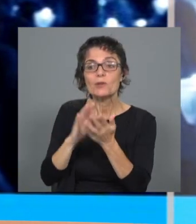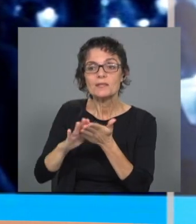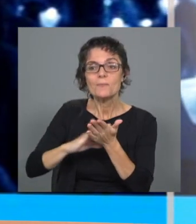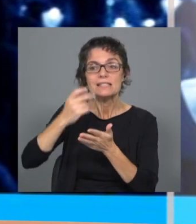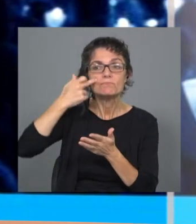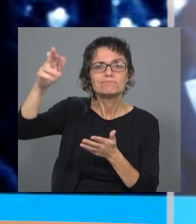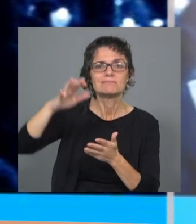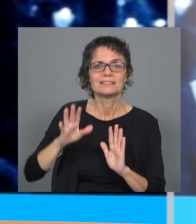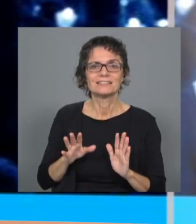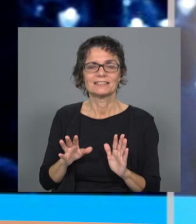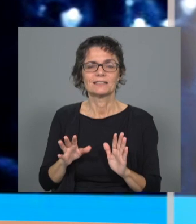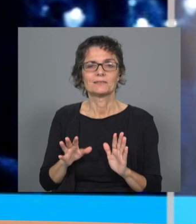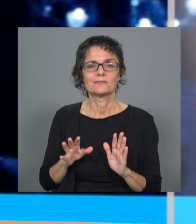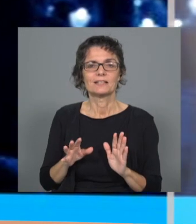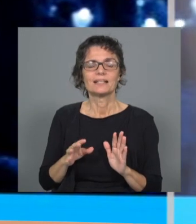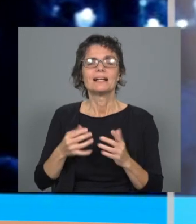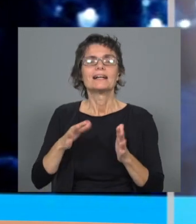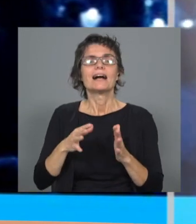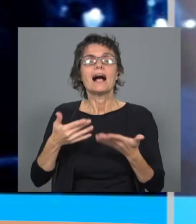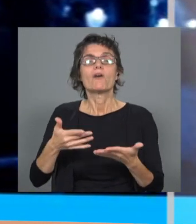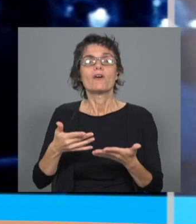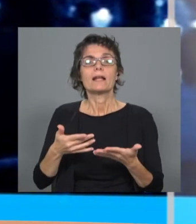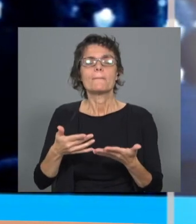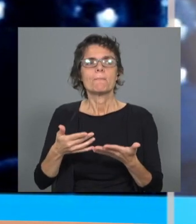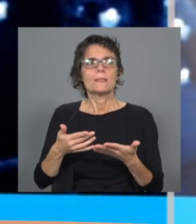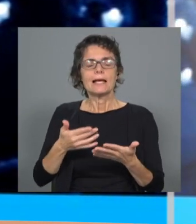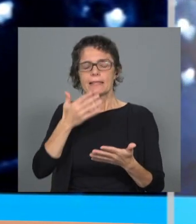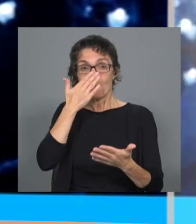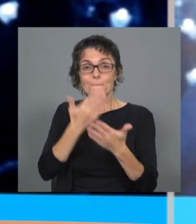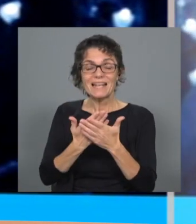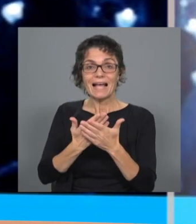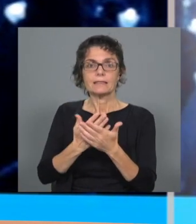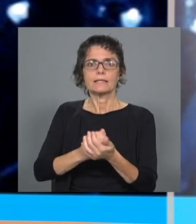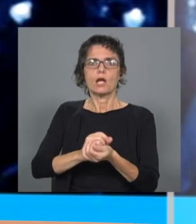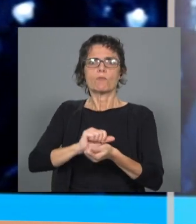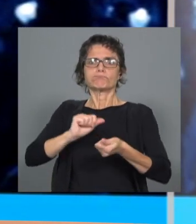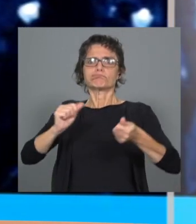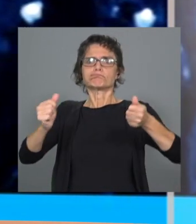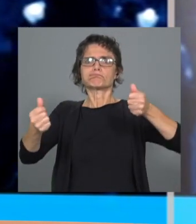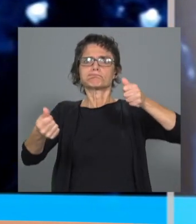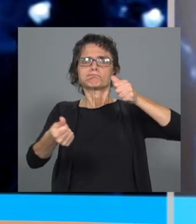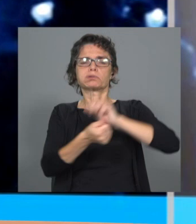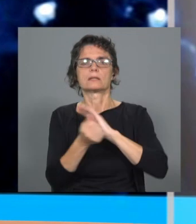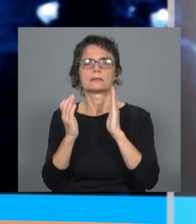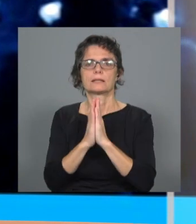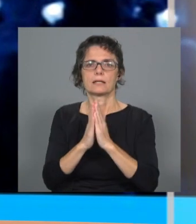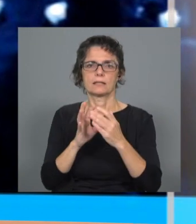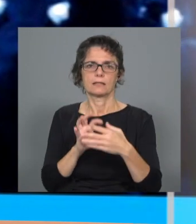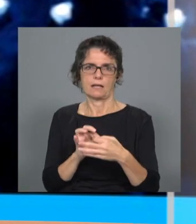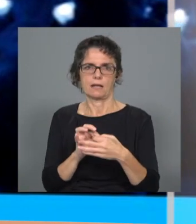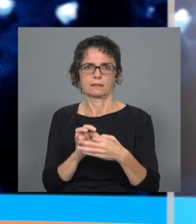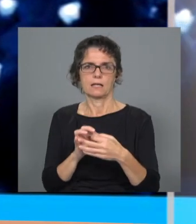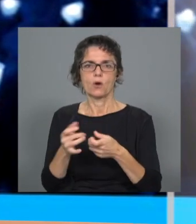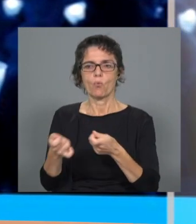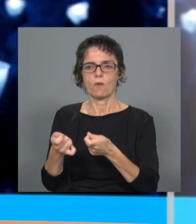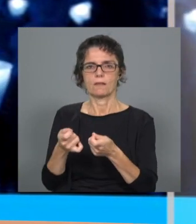de escuta, de ir ao encontro, o que está aqui em causa é uma transformação radical, para que se mantenha essa dinâmica e não seja apenas criar um documento em